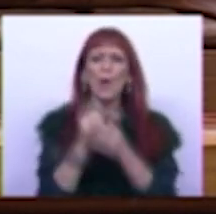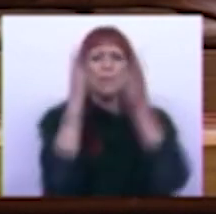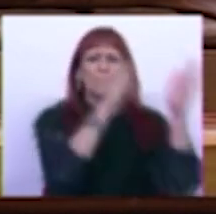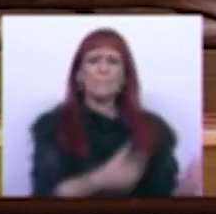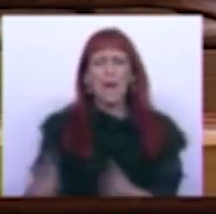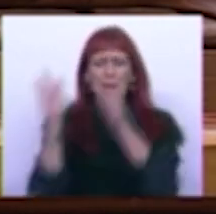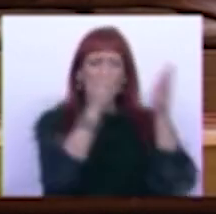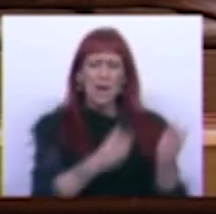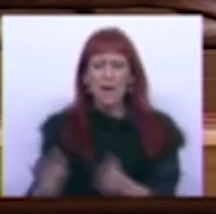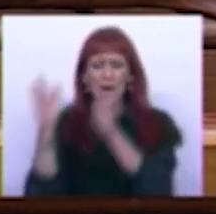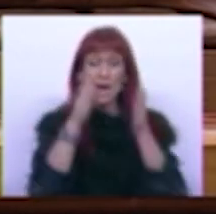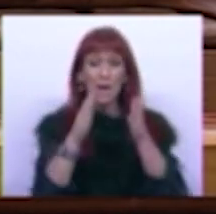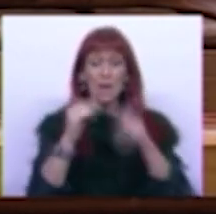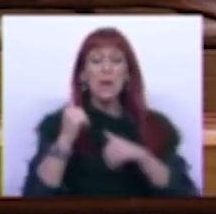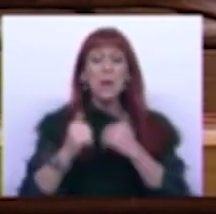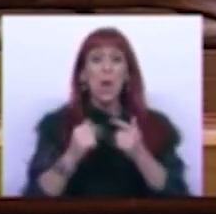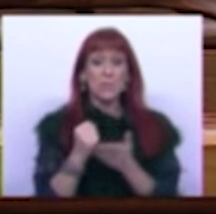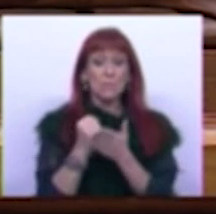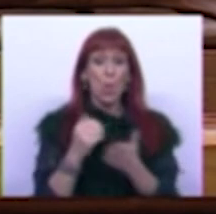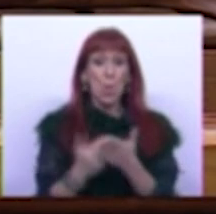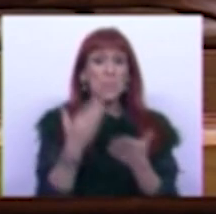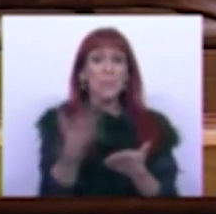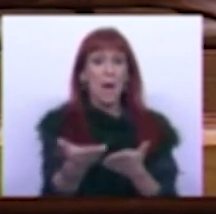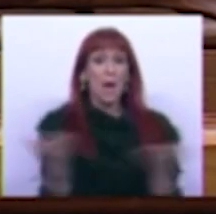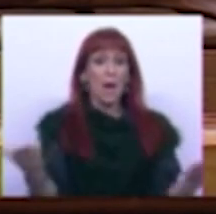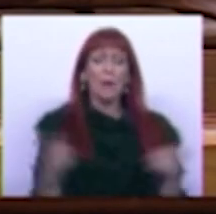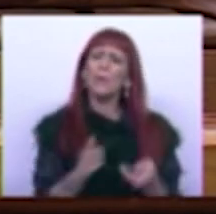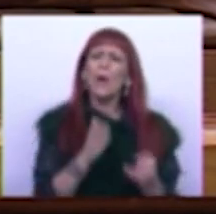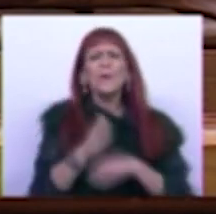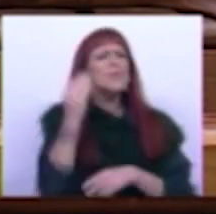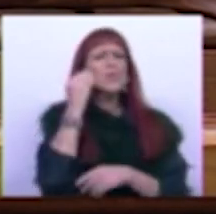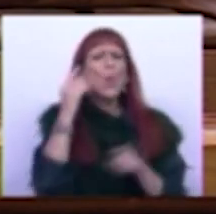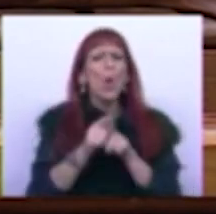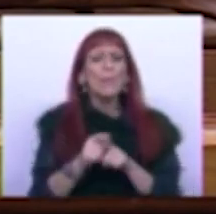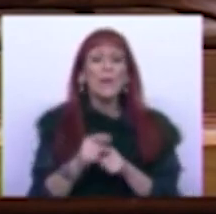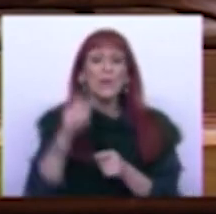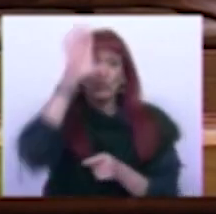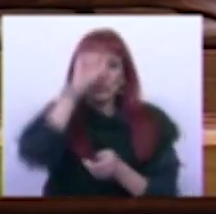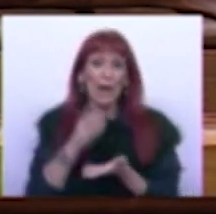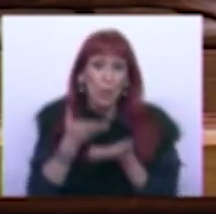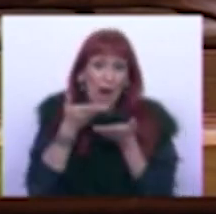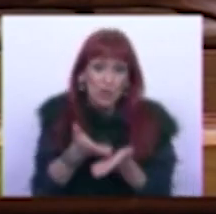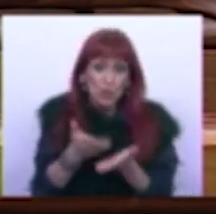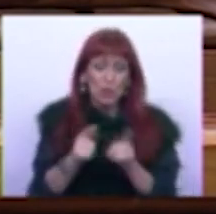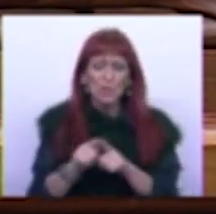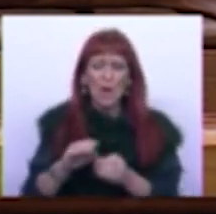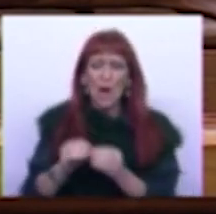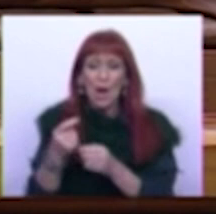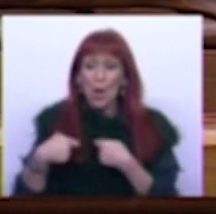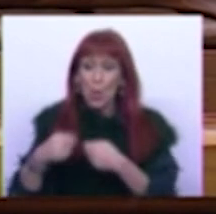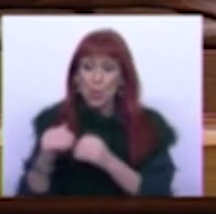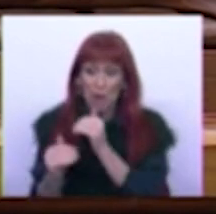produção. Iremos suportar, por via de ajuda de Estado, uma parte dos aumentos dos